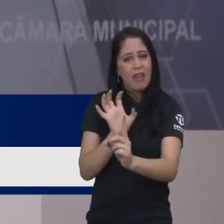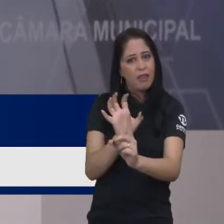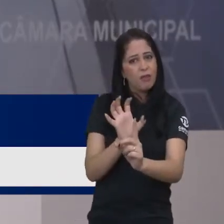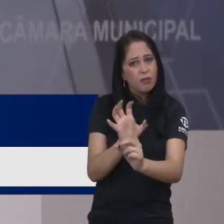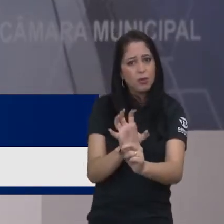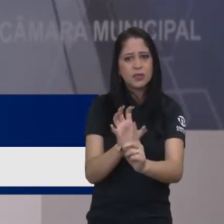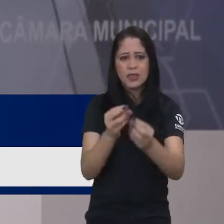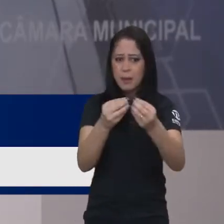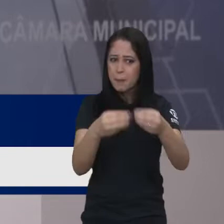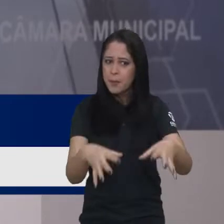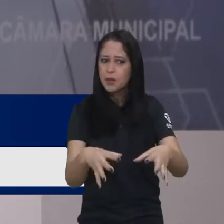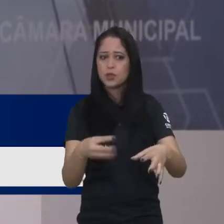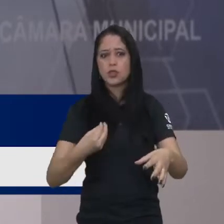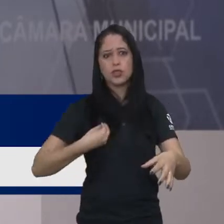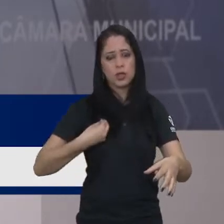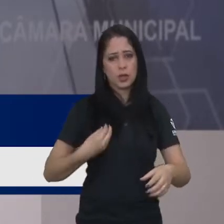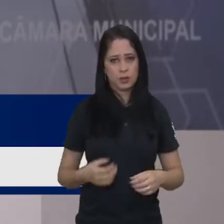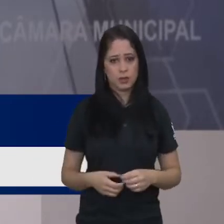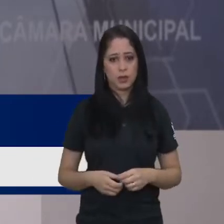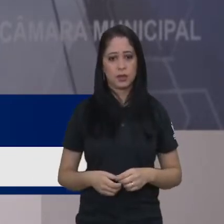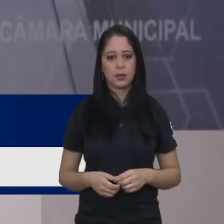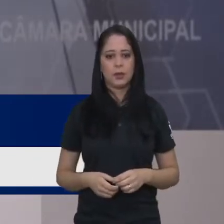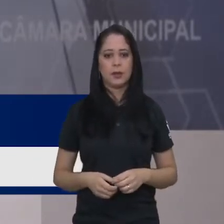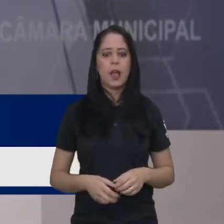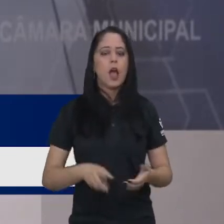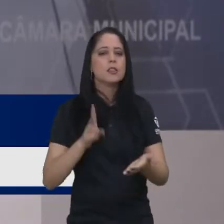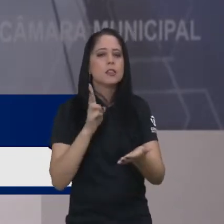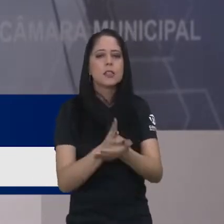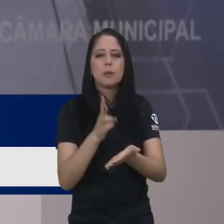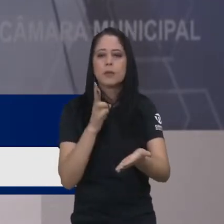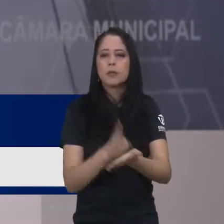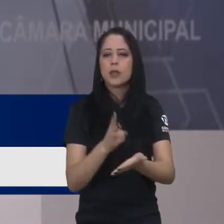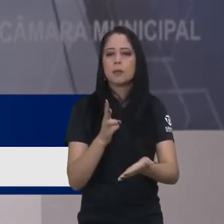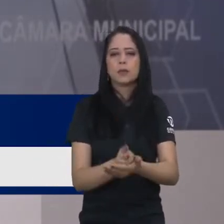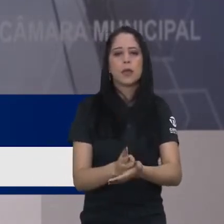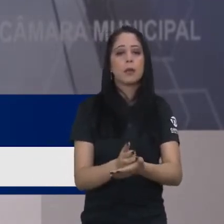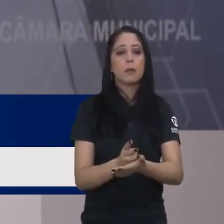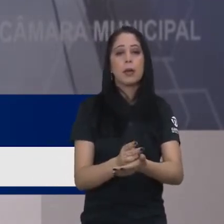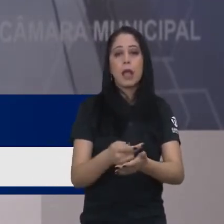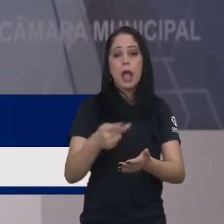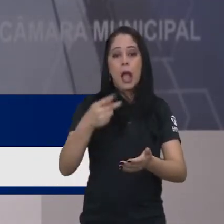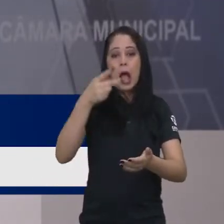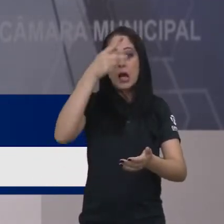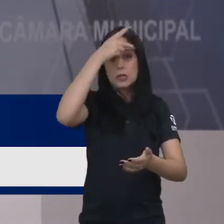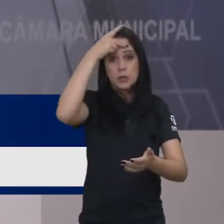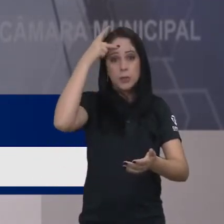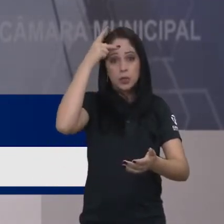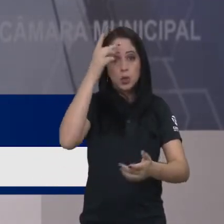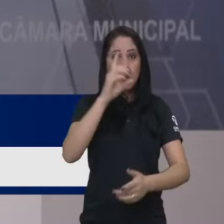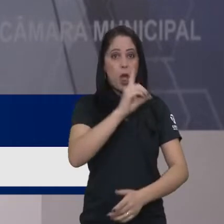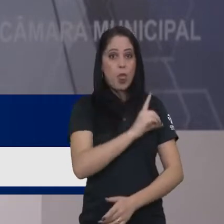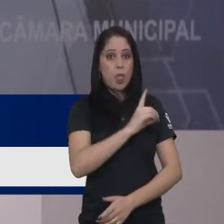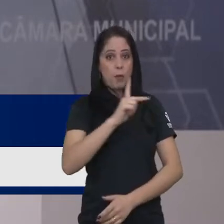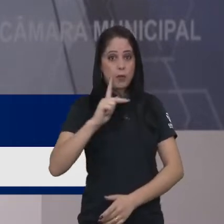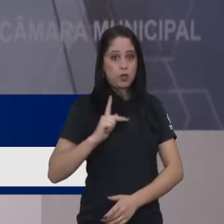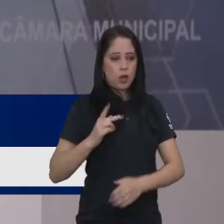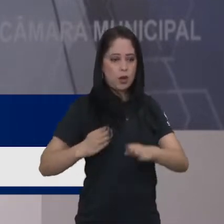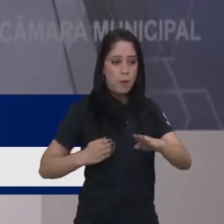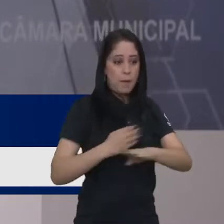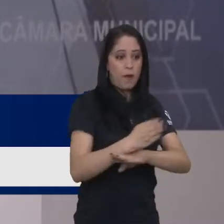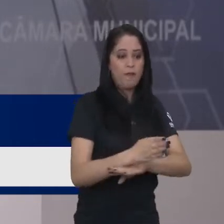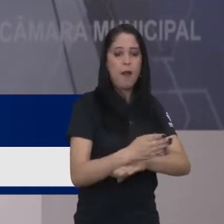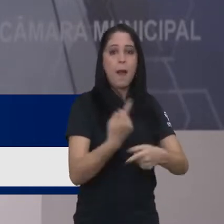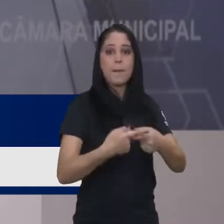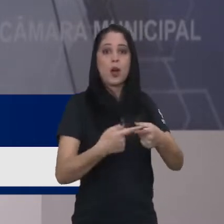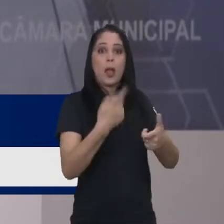que a gente não tem nem ideia. A gente diariamente ouve, a gente recebe dezenas, centenas de pessoas, todos os meses na Defensoria Pública, com esse